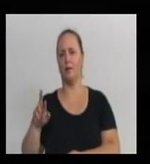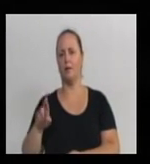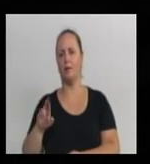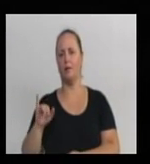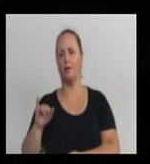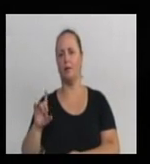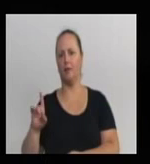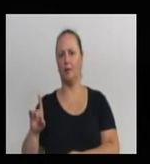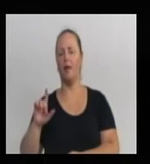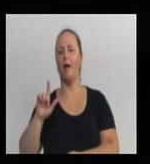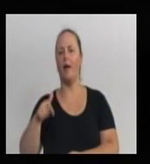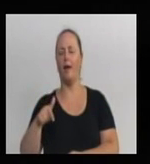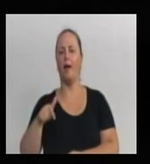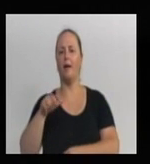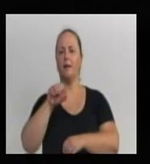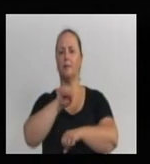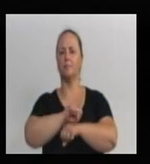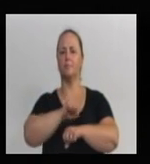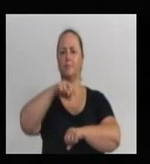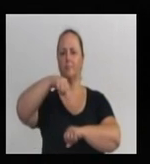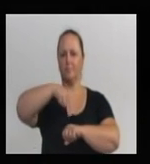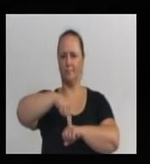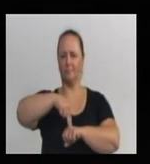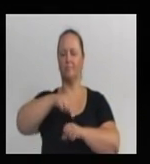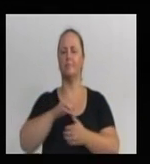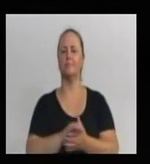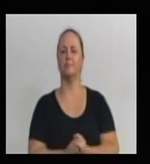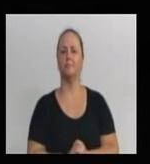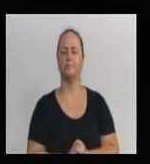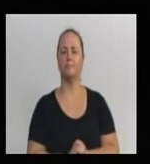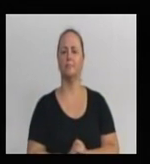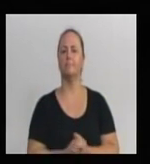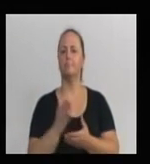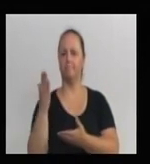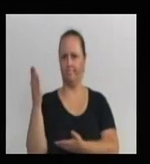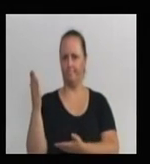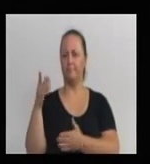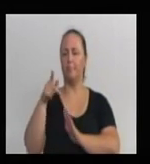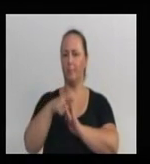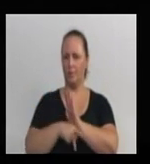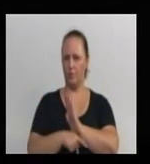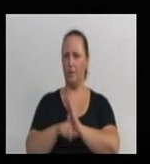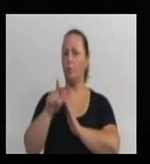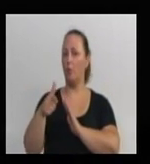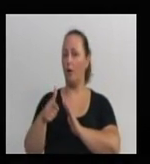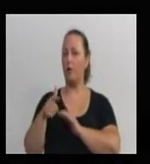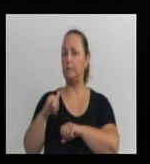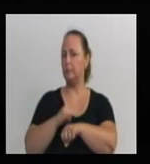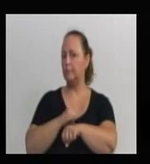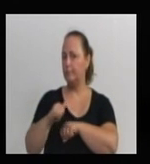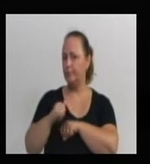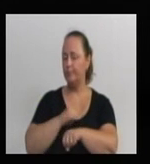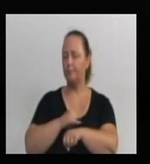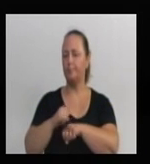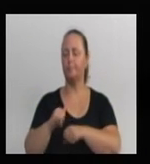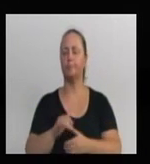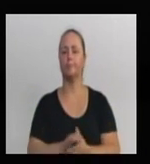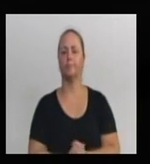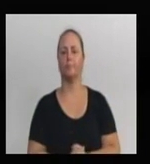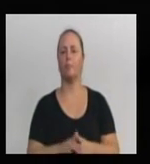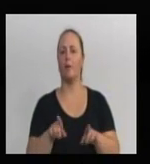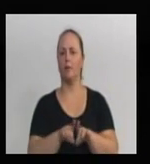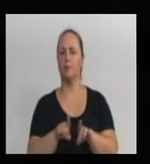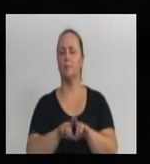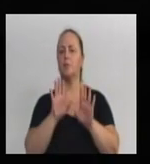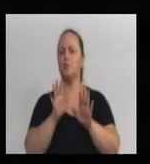Ingrid Gibim, no Salto do Norte. Está ali o projeto, é uma alternativa. E como eu disse aqui na sessão passada,